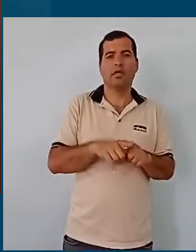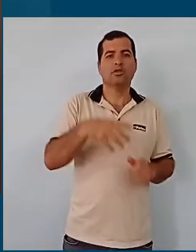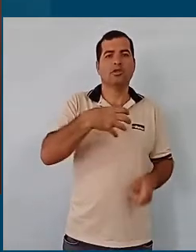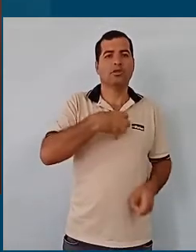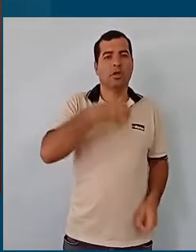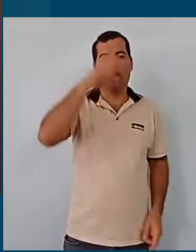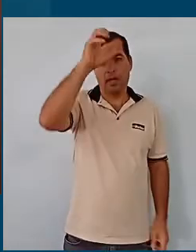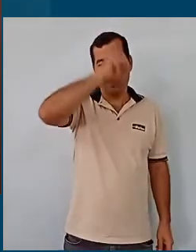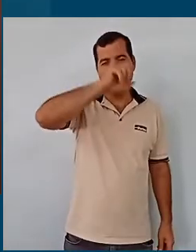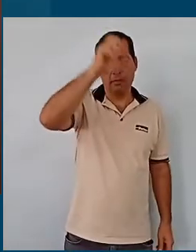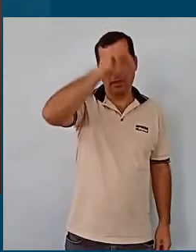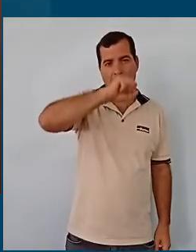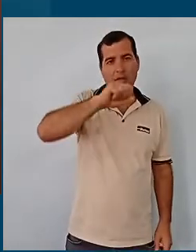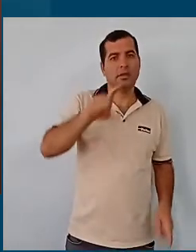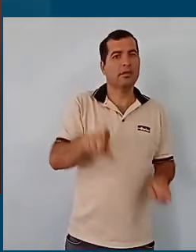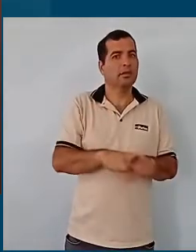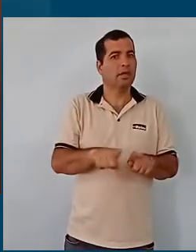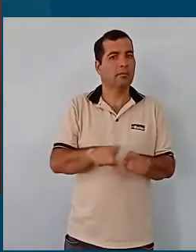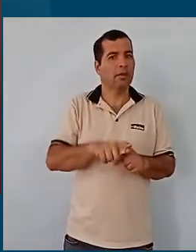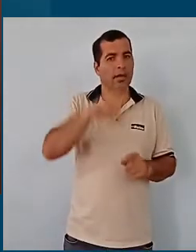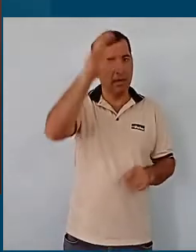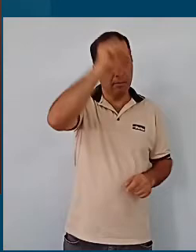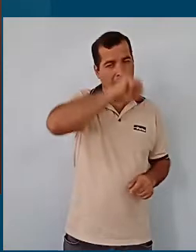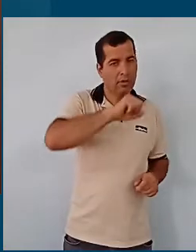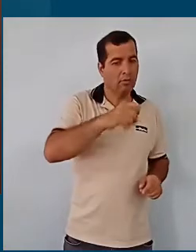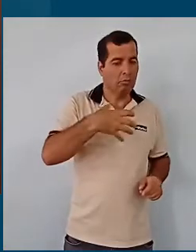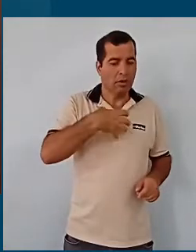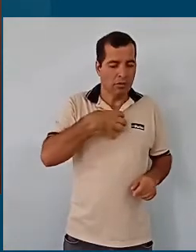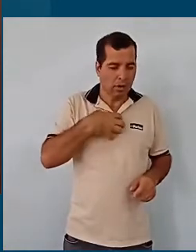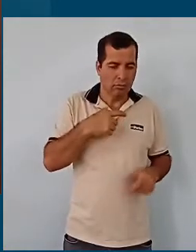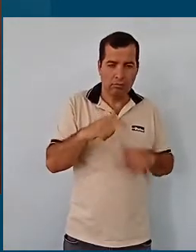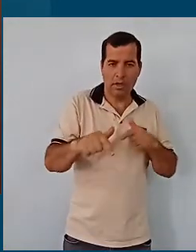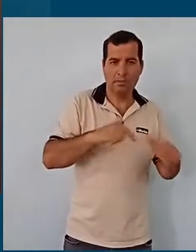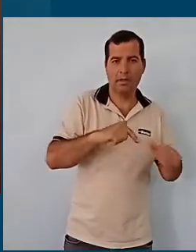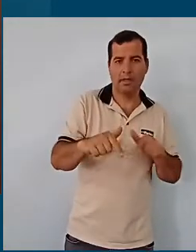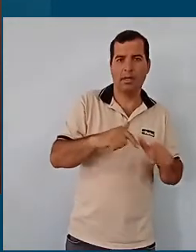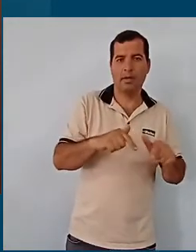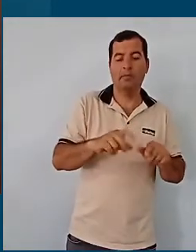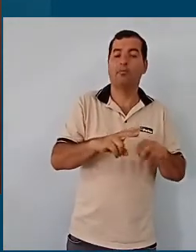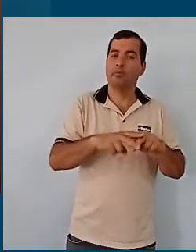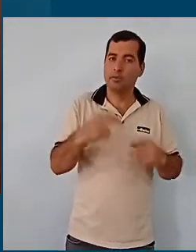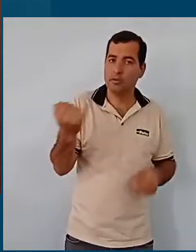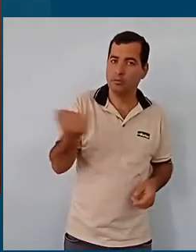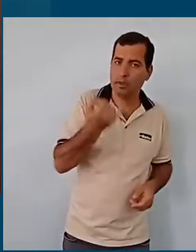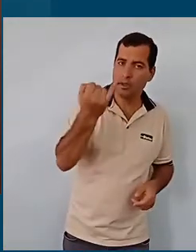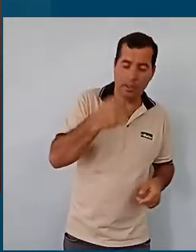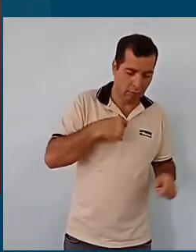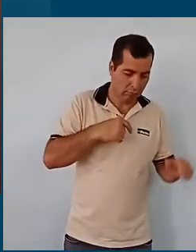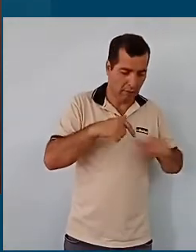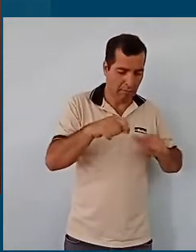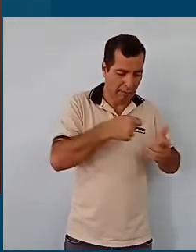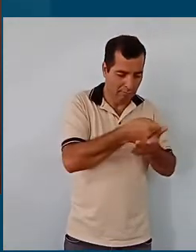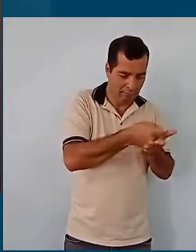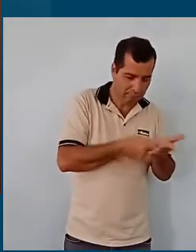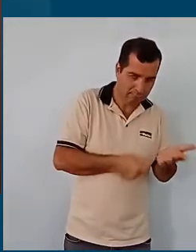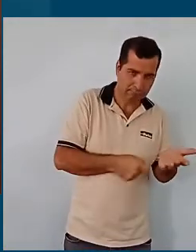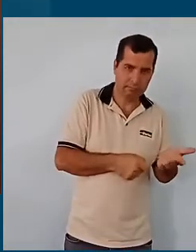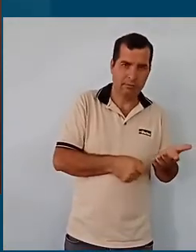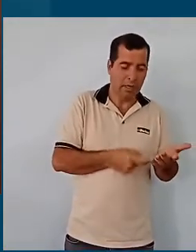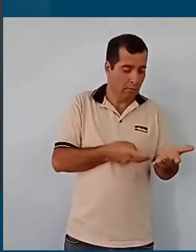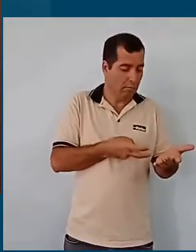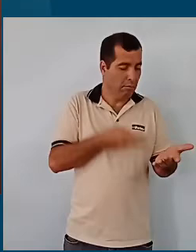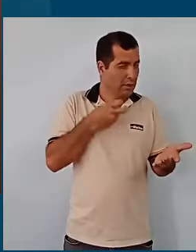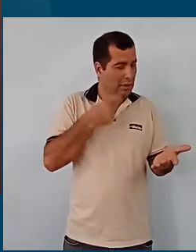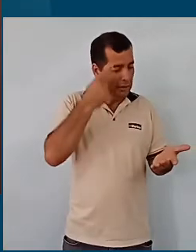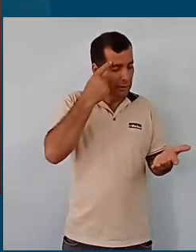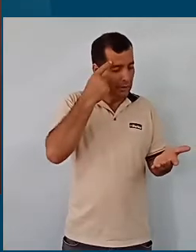nós aprendemos com as nossas próprias práticas. Por isso, registrar o que nós vamos fazendo e percebendo sobre o nosso